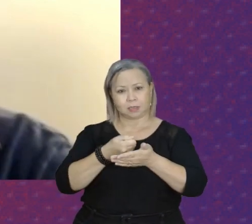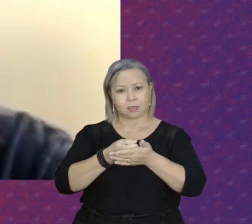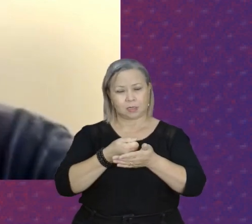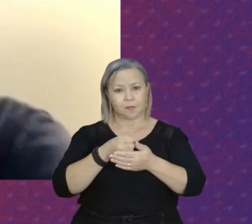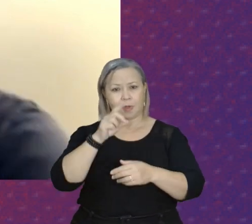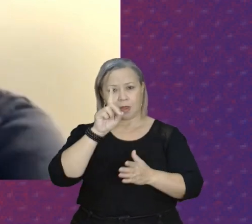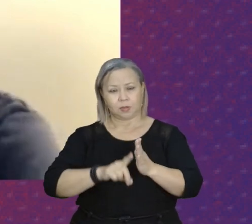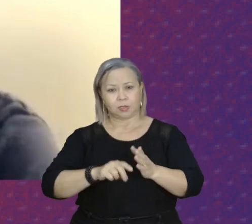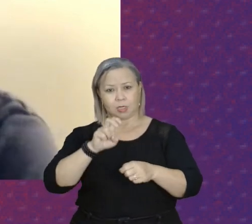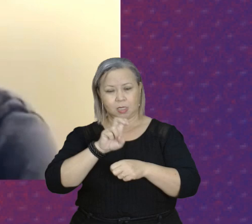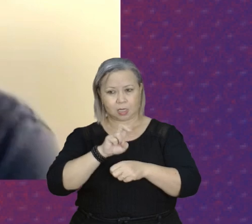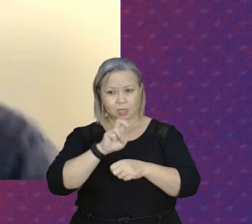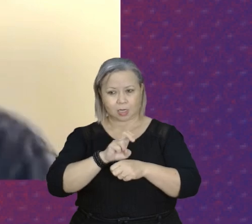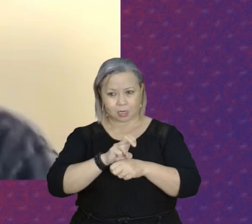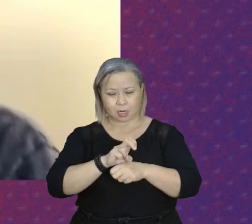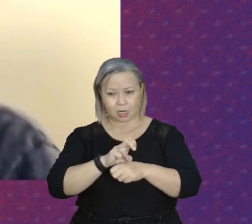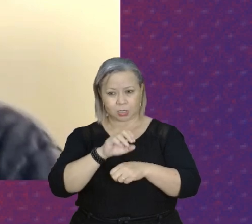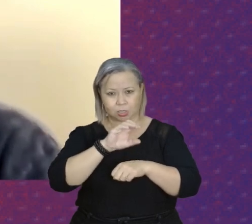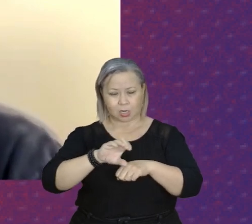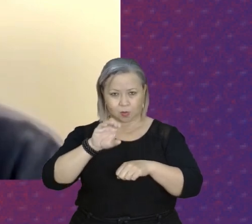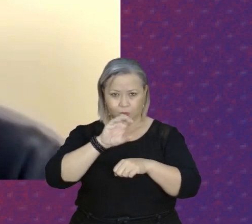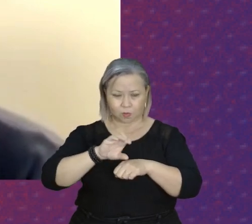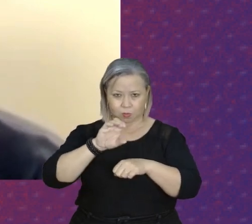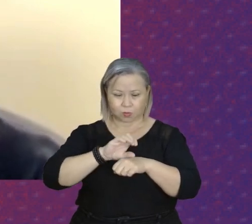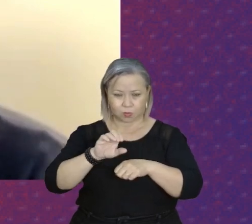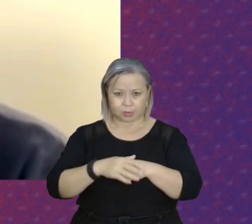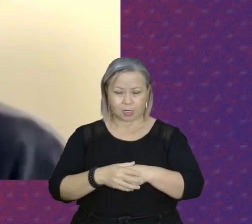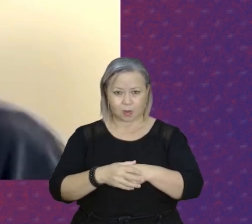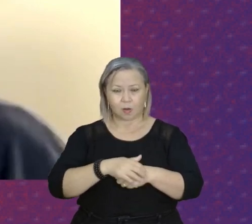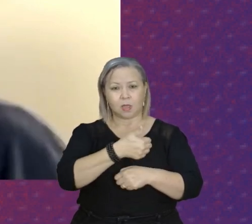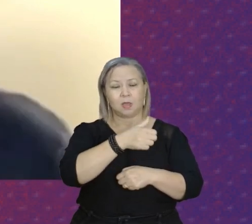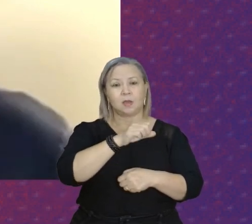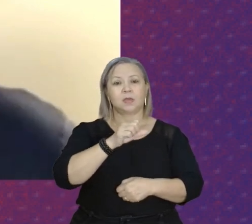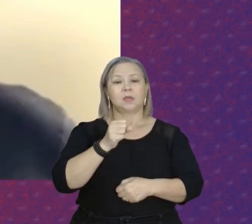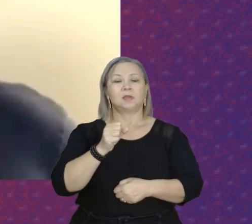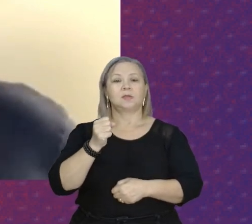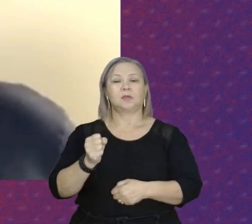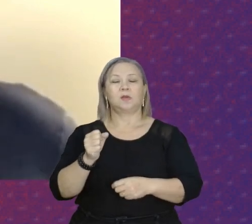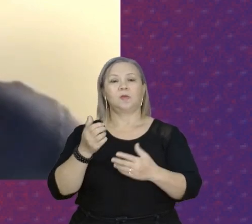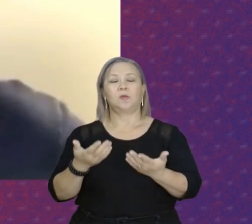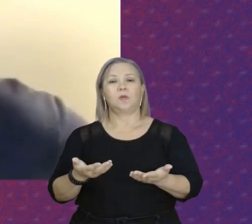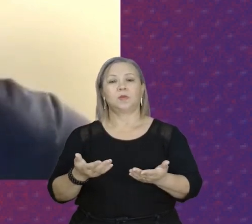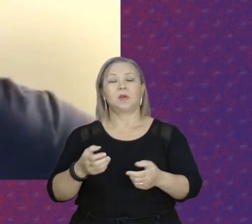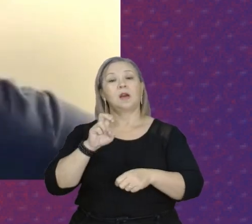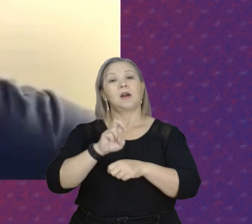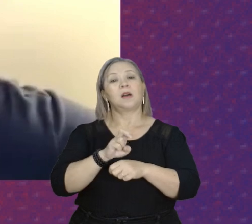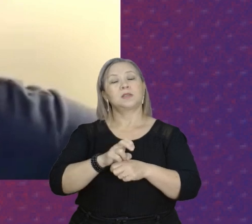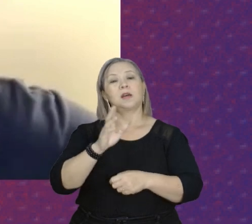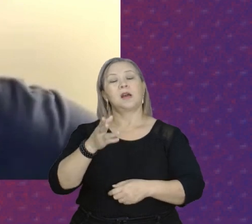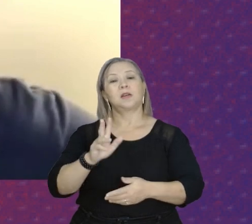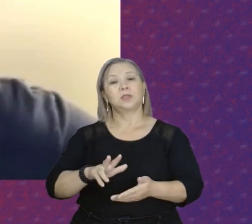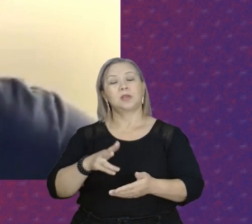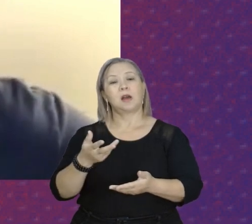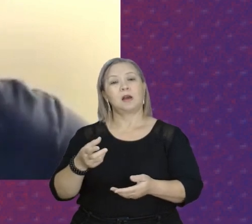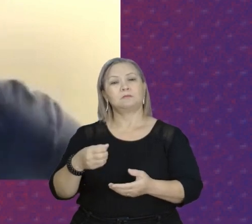direito à creche na Constituição de 88, as creches já aparecem